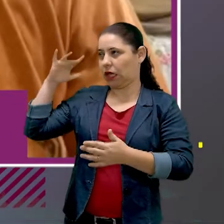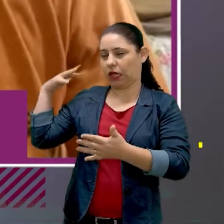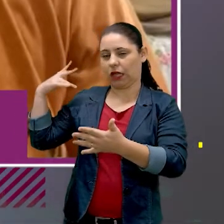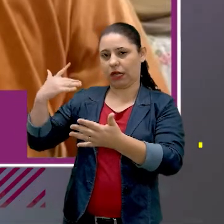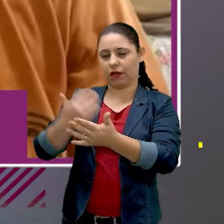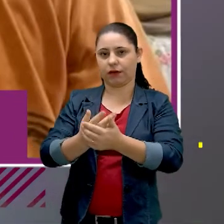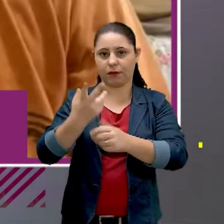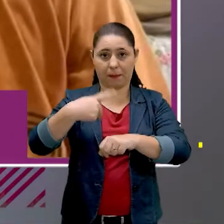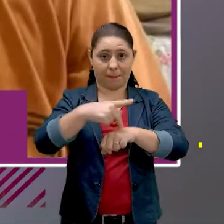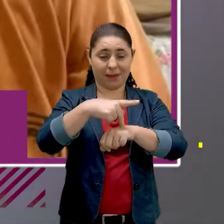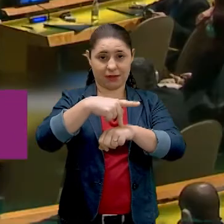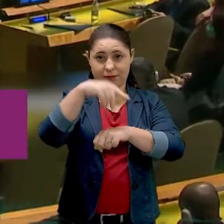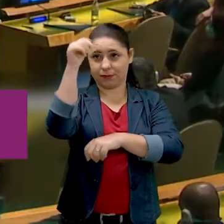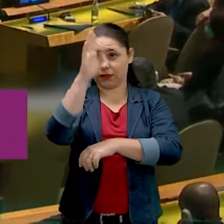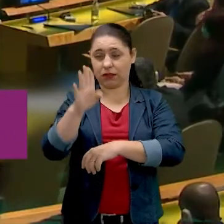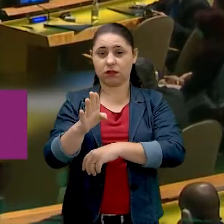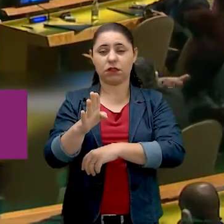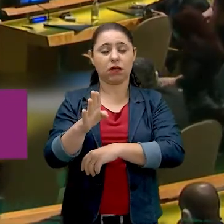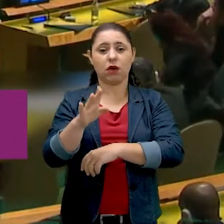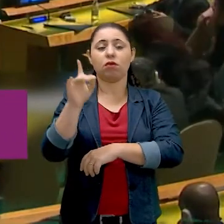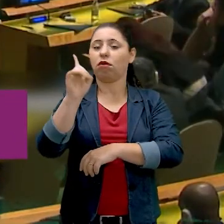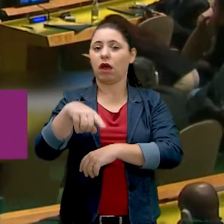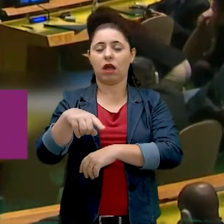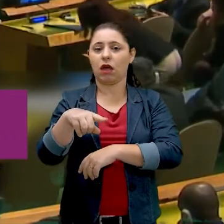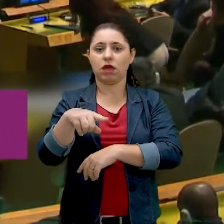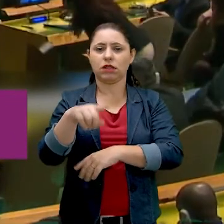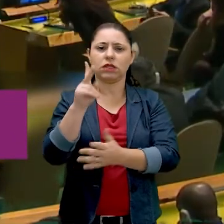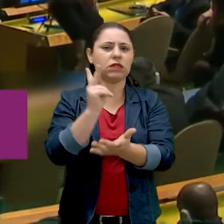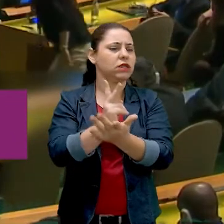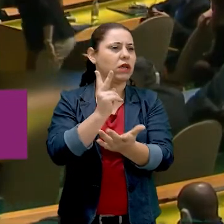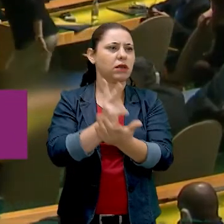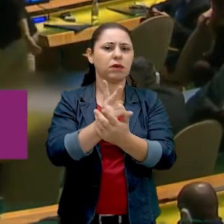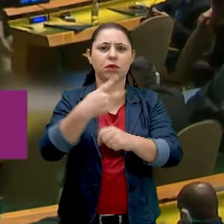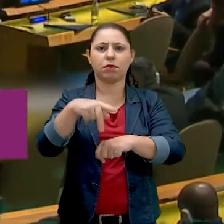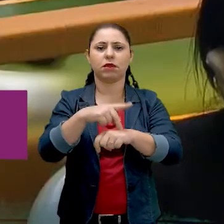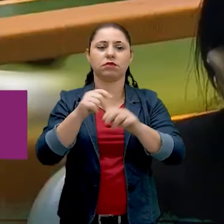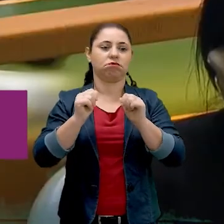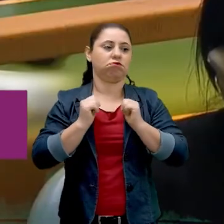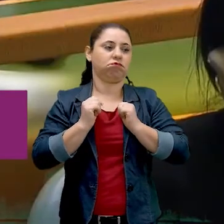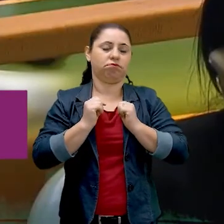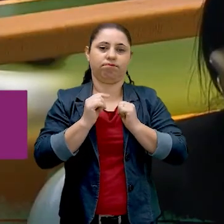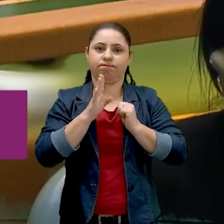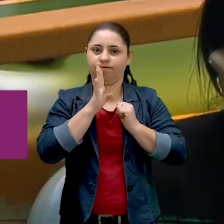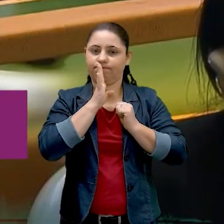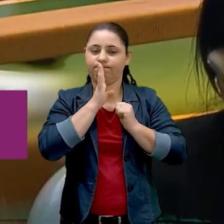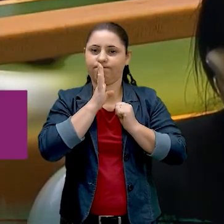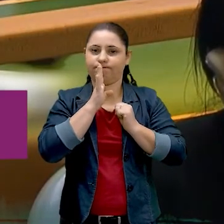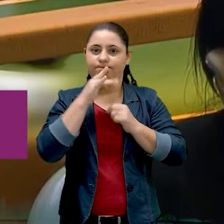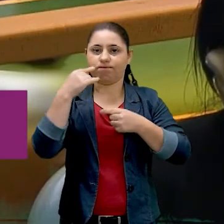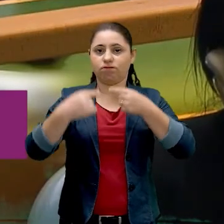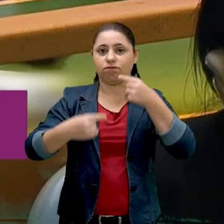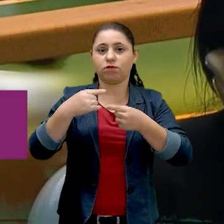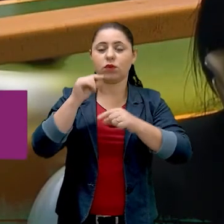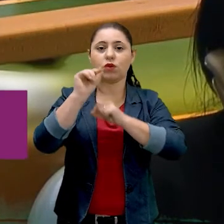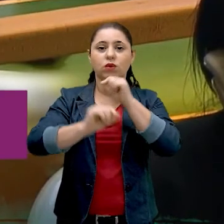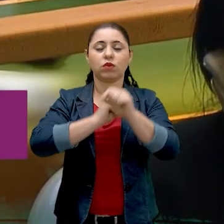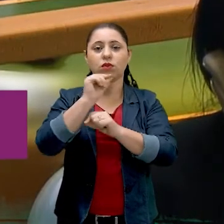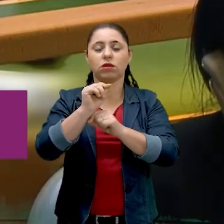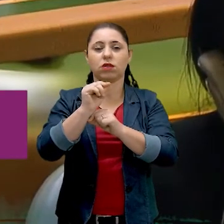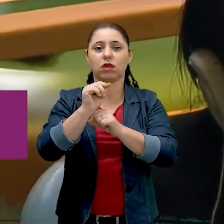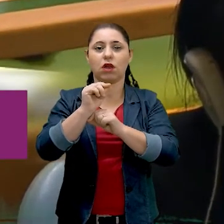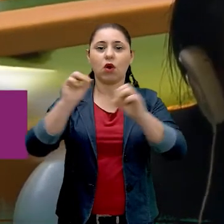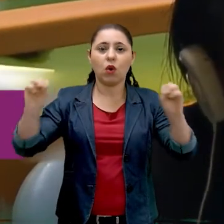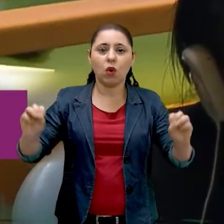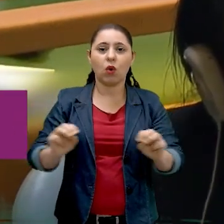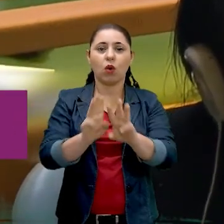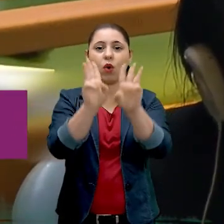Historicamente, nós somos um país neutro. Se a gente pegar a essência da história brasileira, por que o Brasil é o país que abre o discurso do chefe de Estado